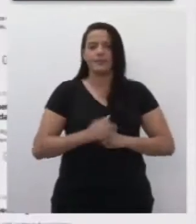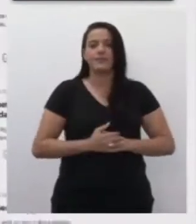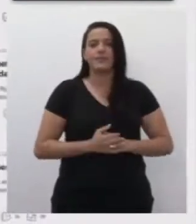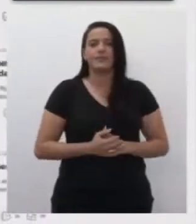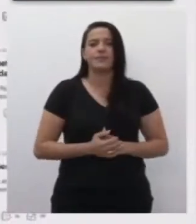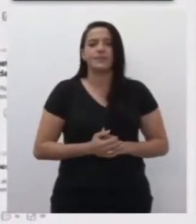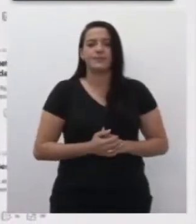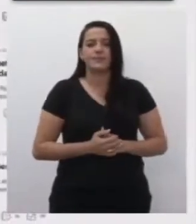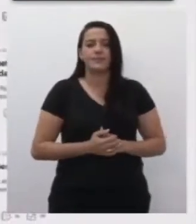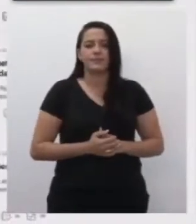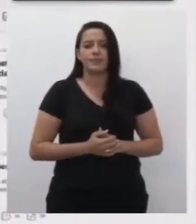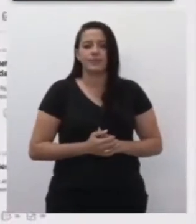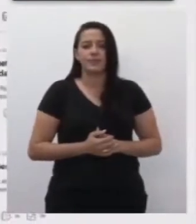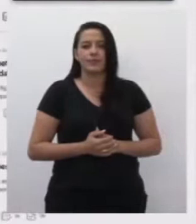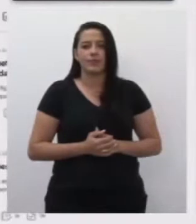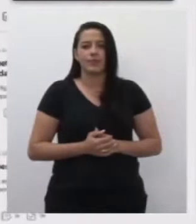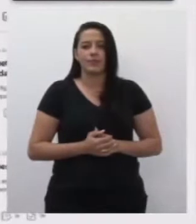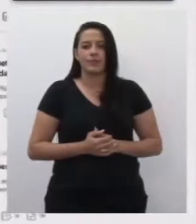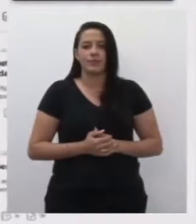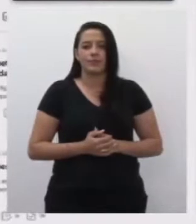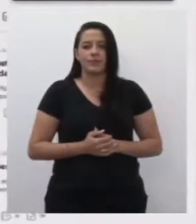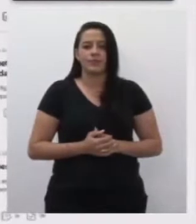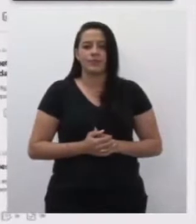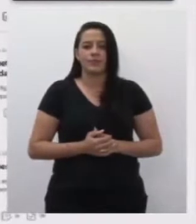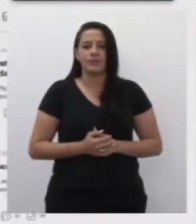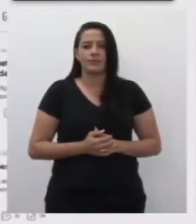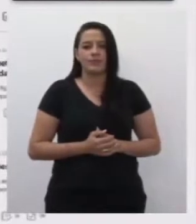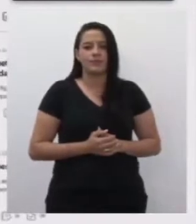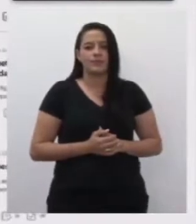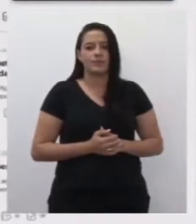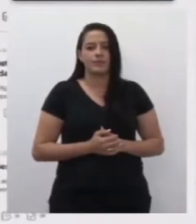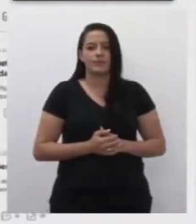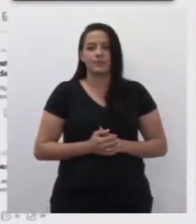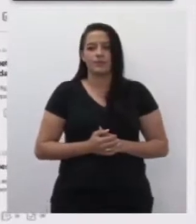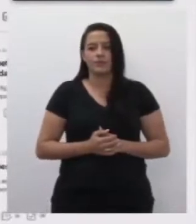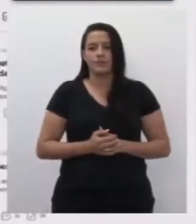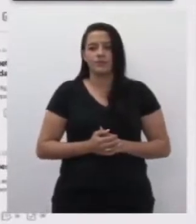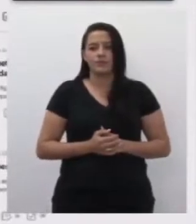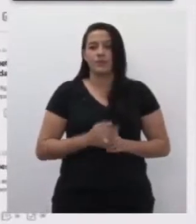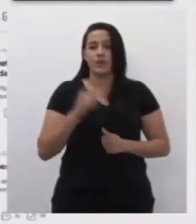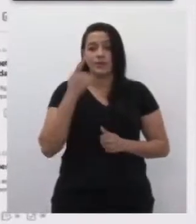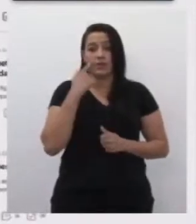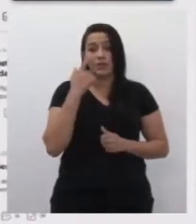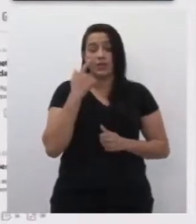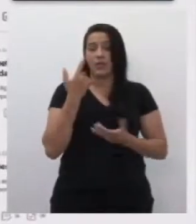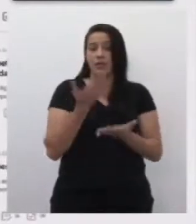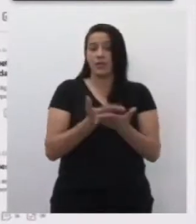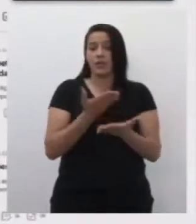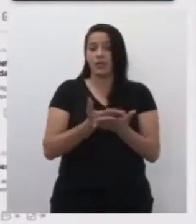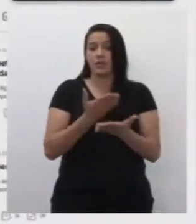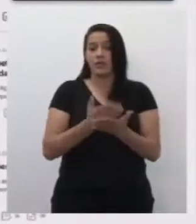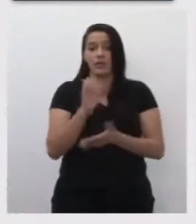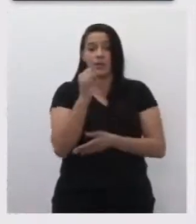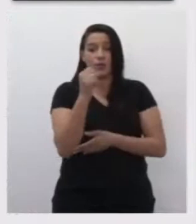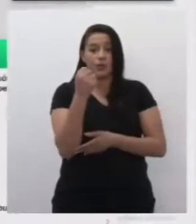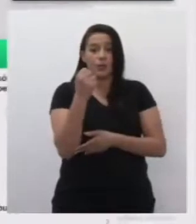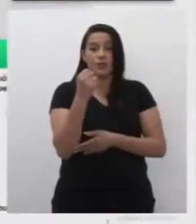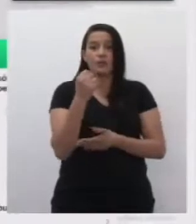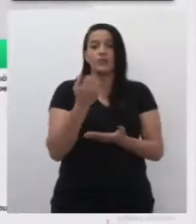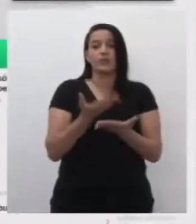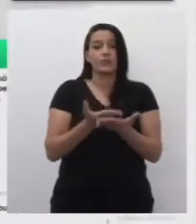rapidinho, né? Aqui sobre atomística, a gente tem 8 aulas, 24 exercícios e 10